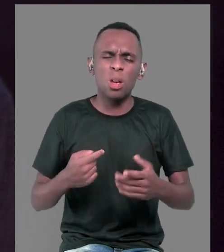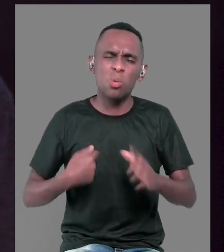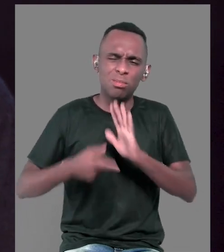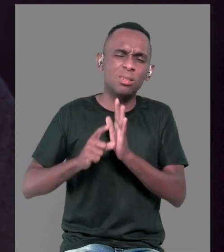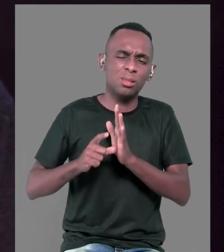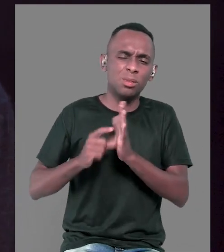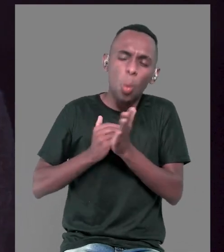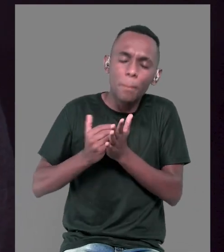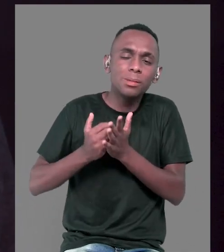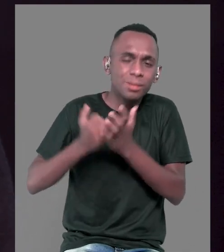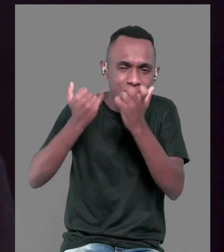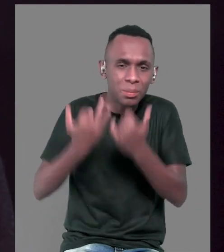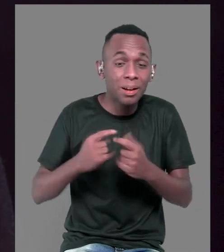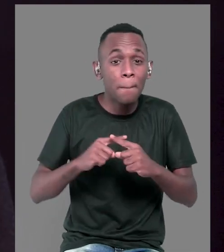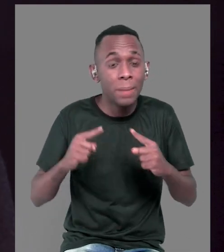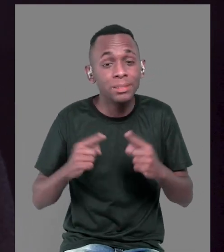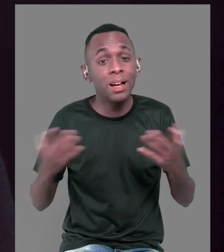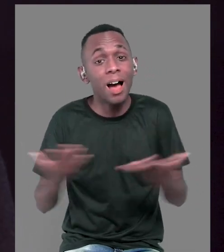isso agora voltou para mim.